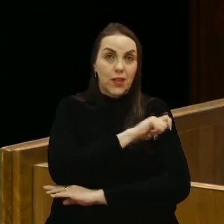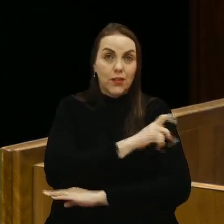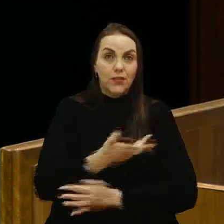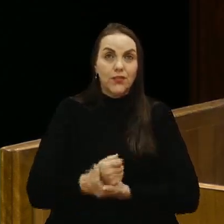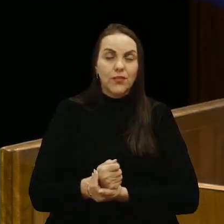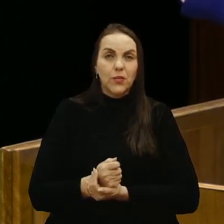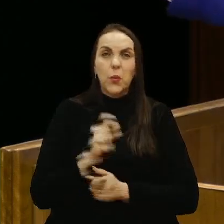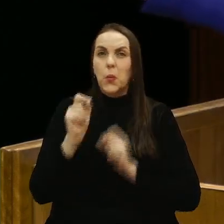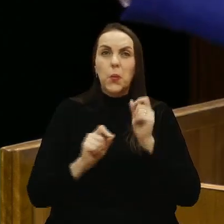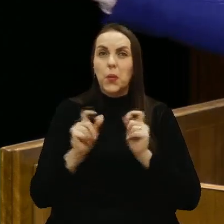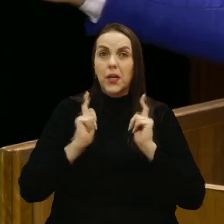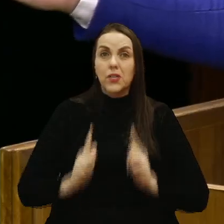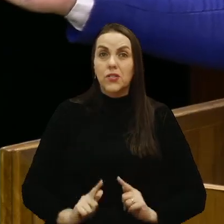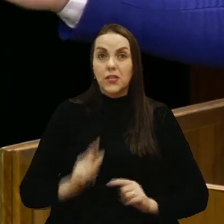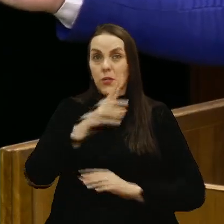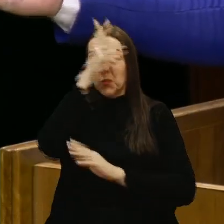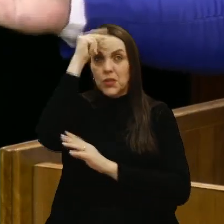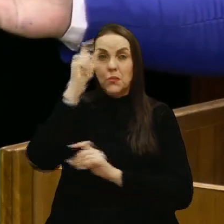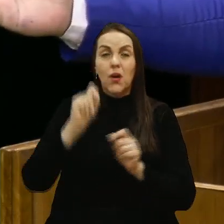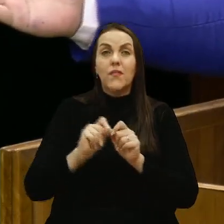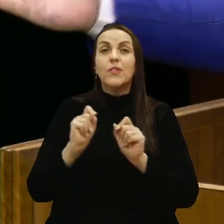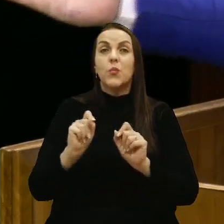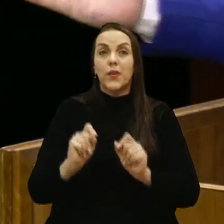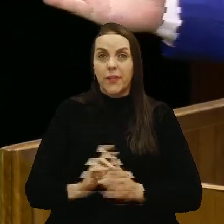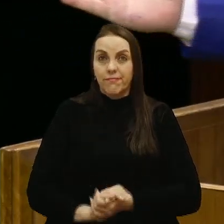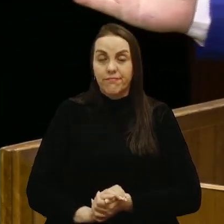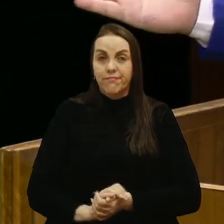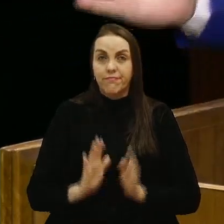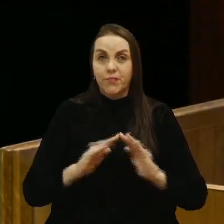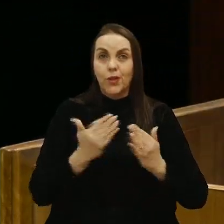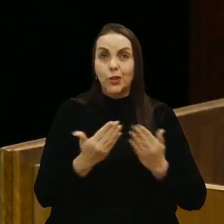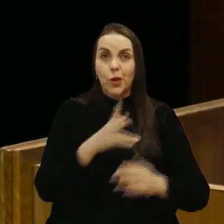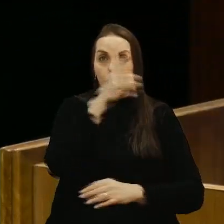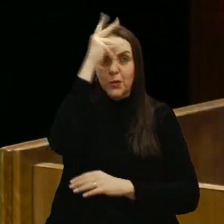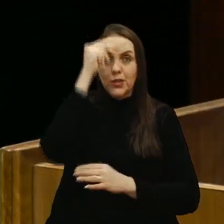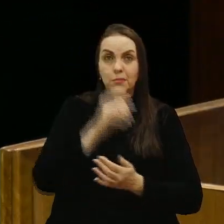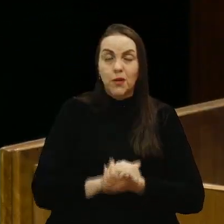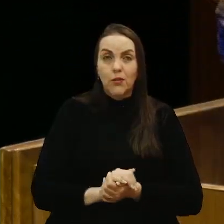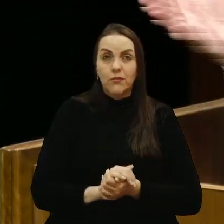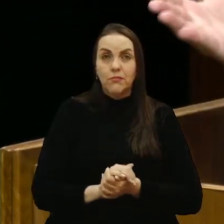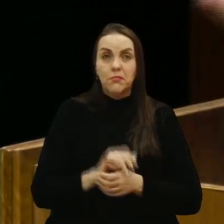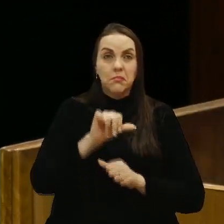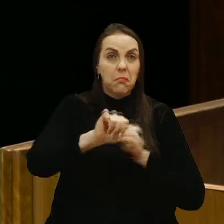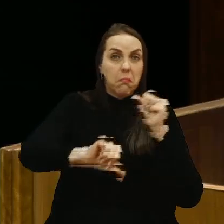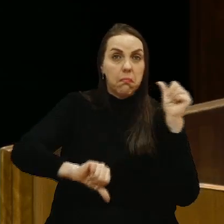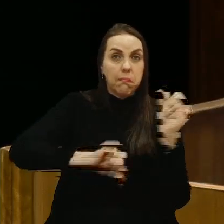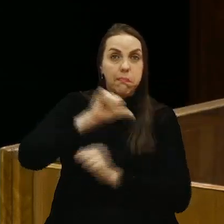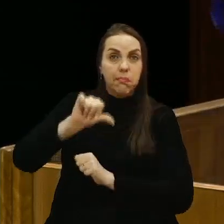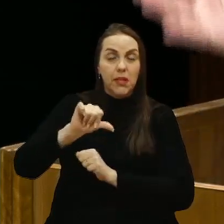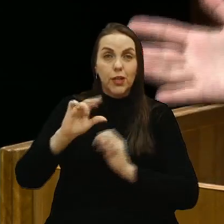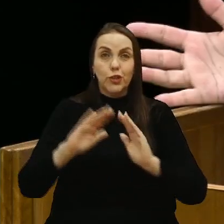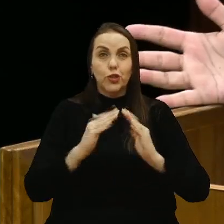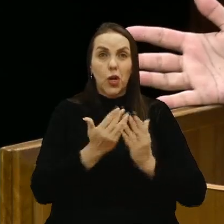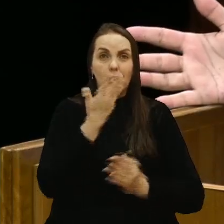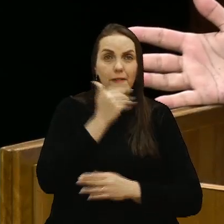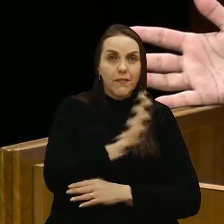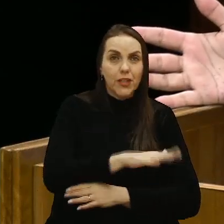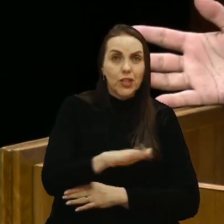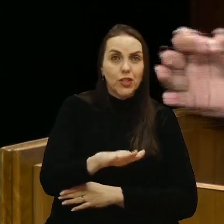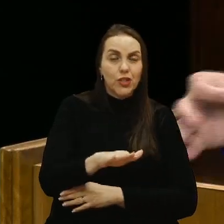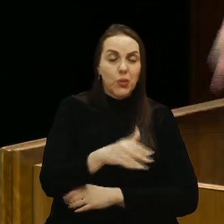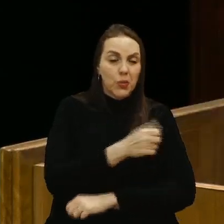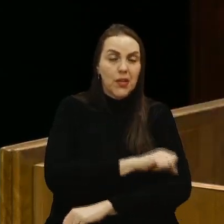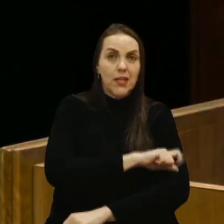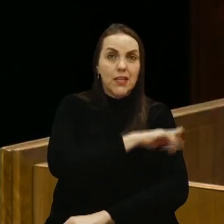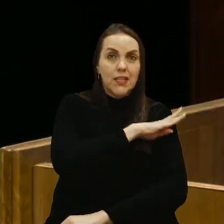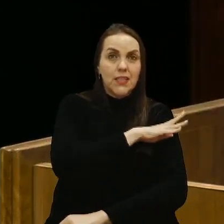E o que a gestão municipal é o quê? Quer fazer o quê com as nossas escolas municipais? Transformar em escolas de educação infantil e de anos